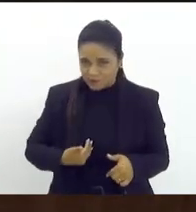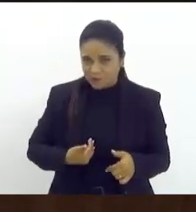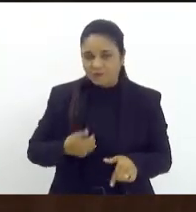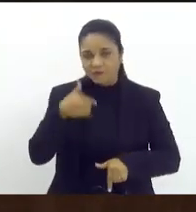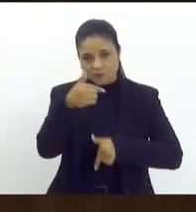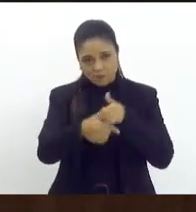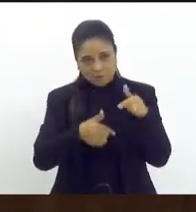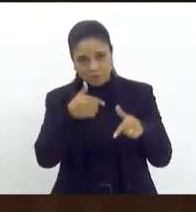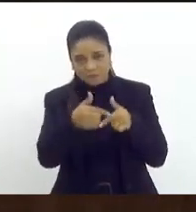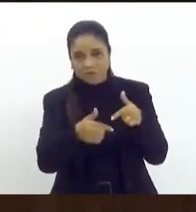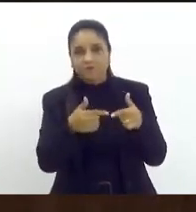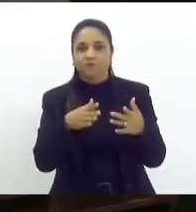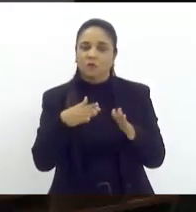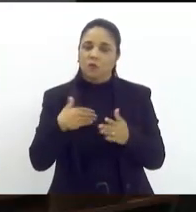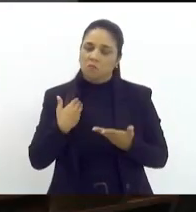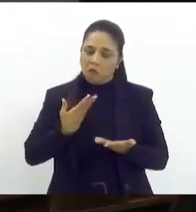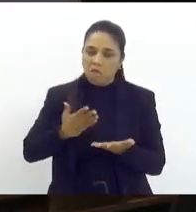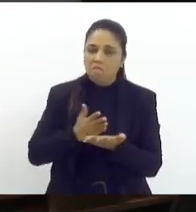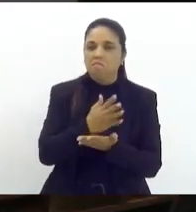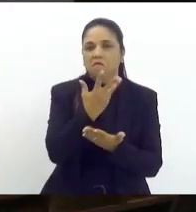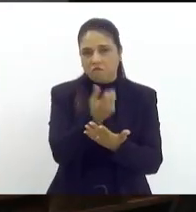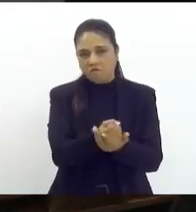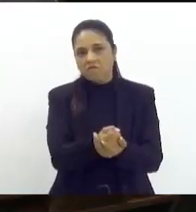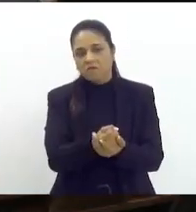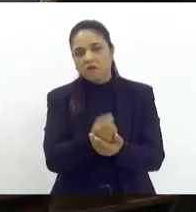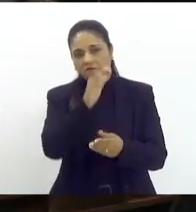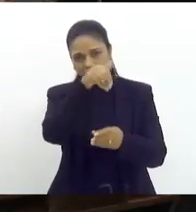o nosso parecer é favorável